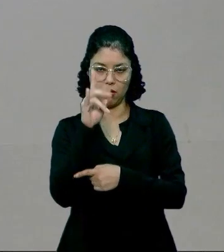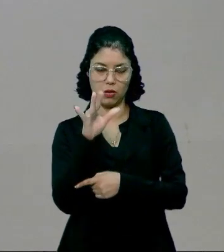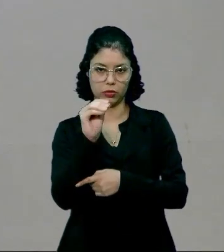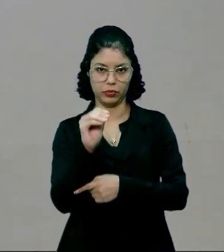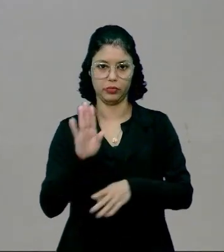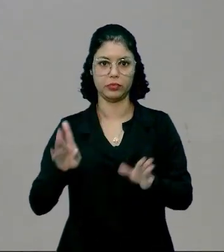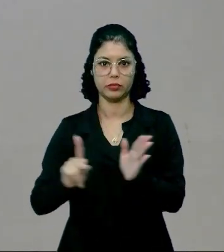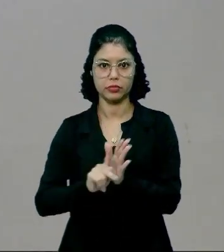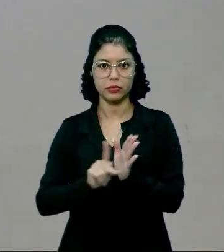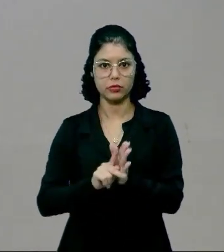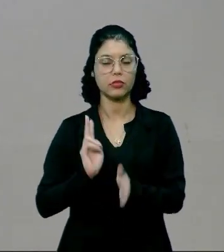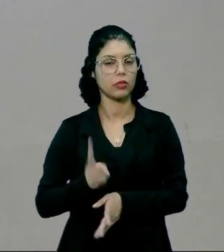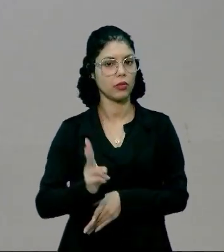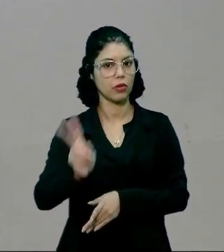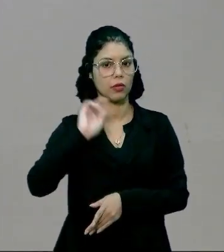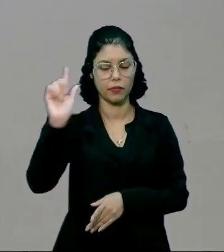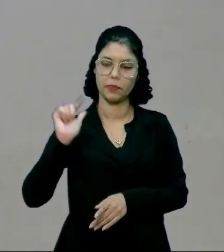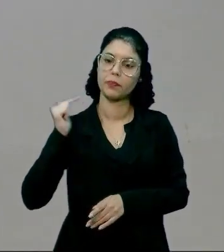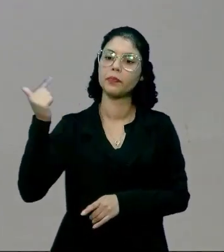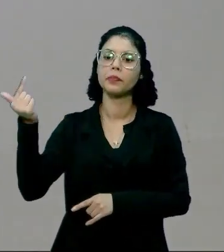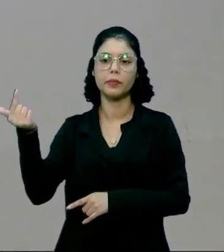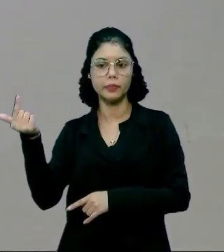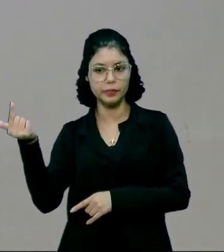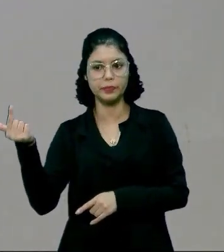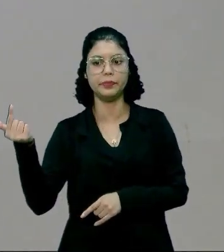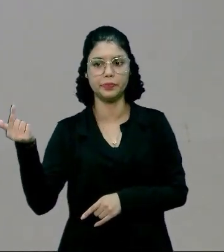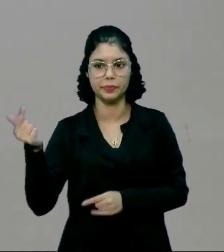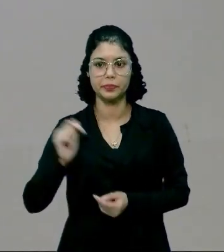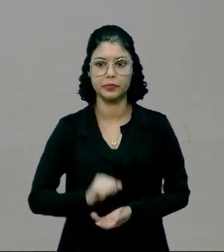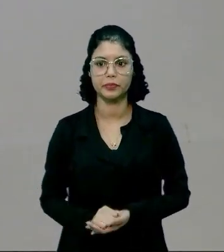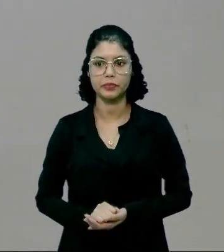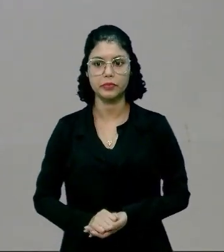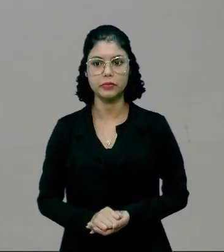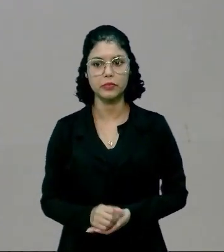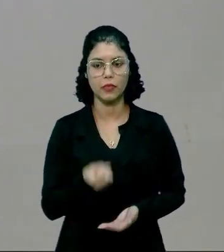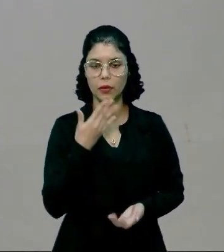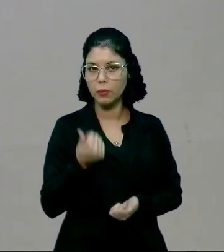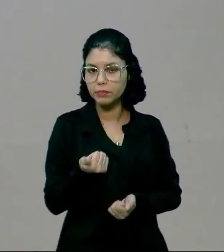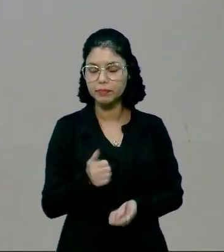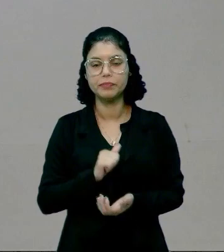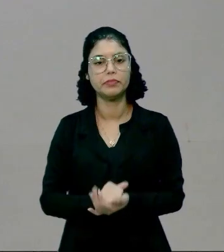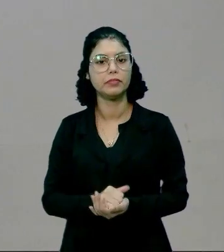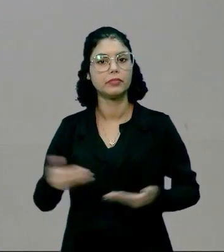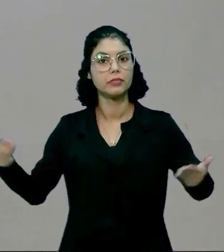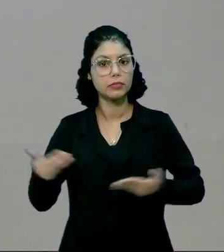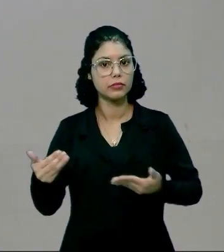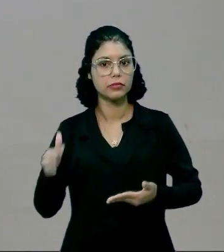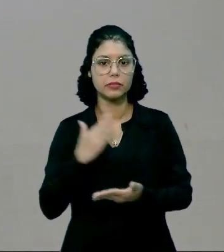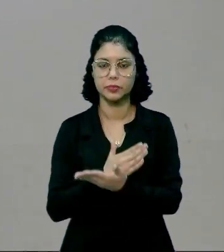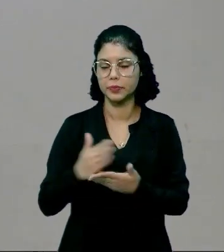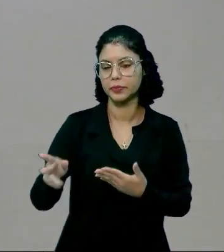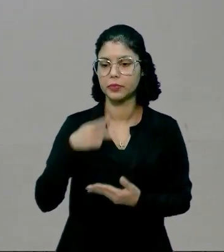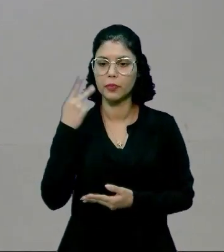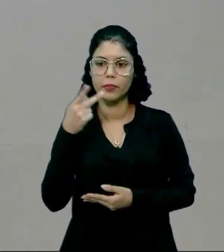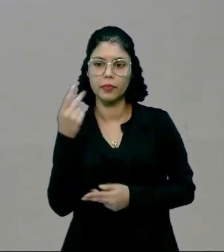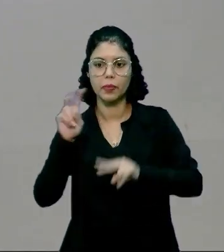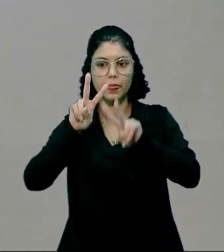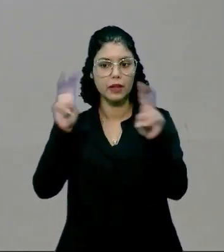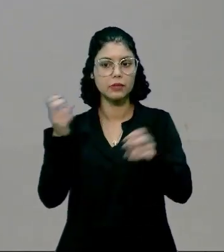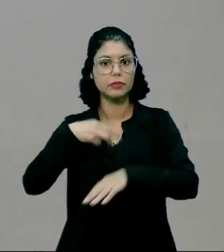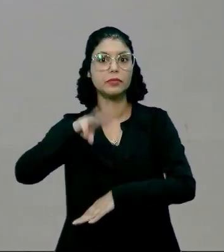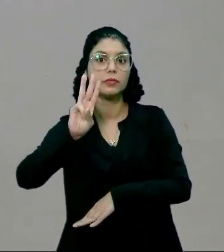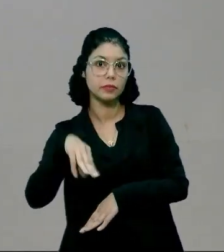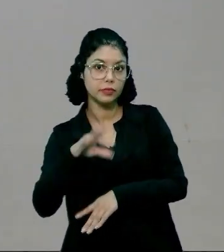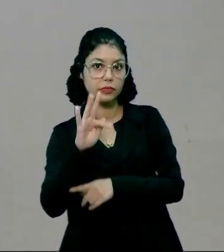Fernando Pessoa e posteriormente a gente aborda os demais, tá? Então a gente começa falando em quem